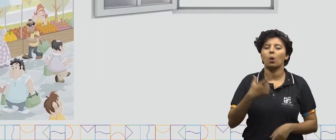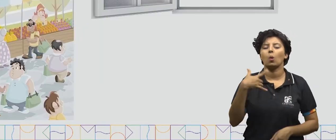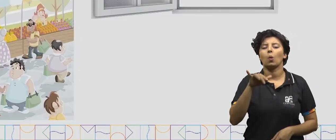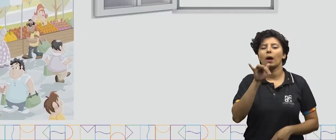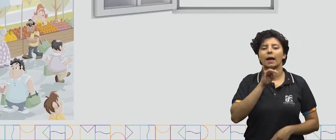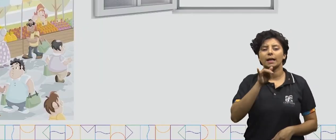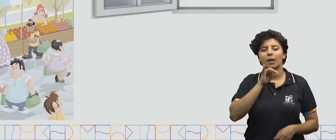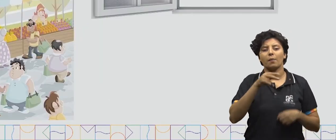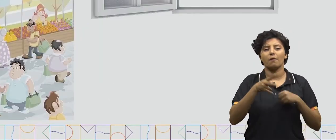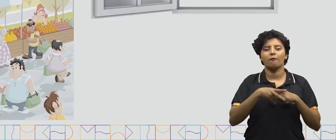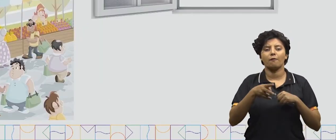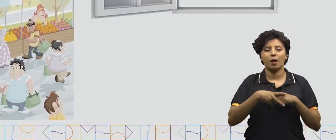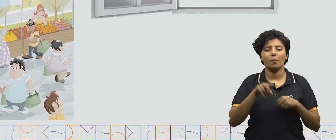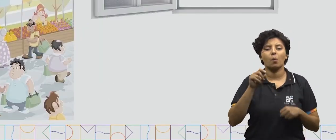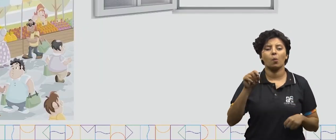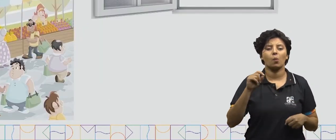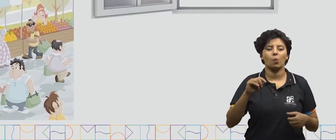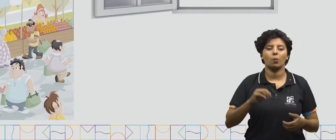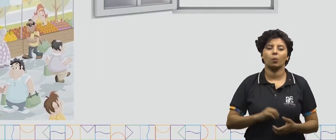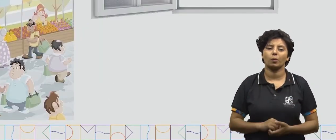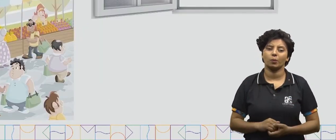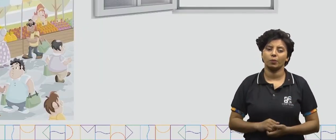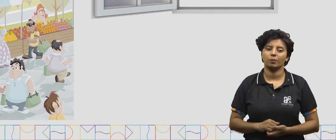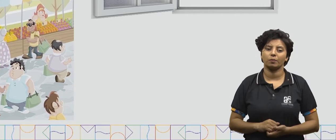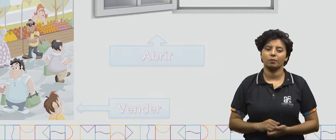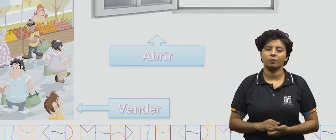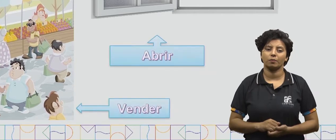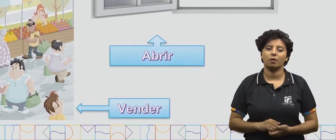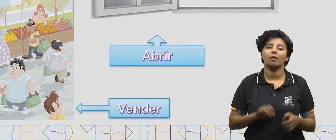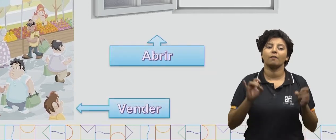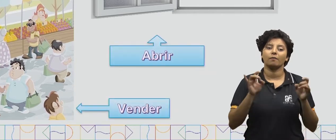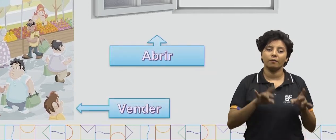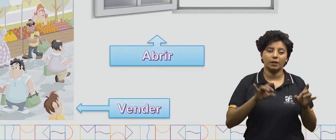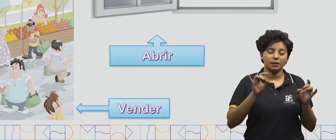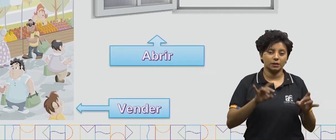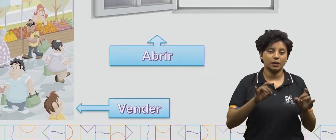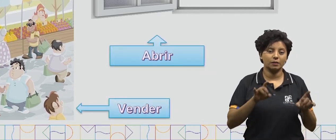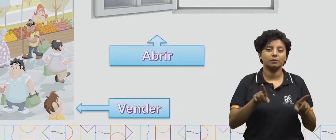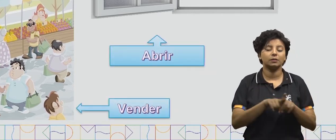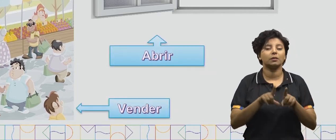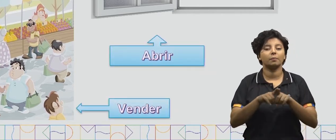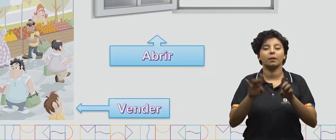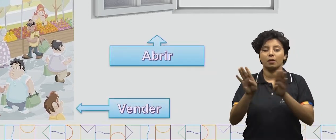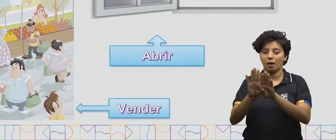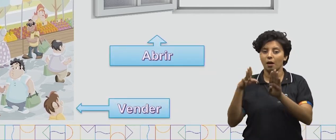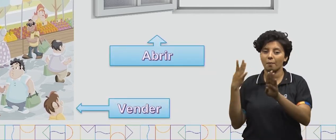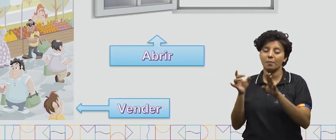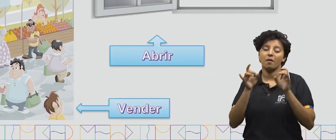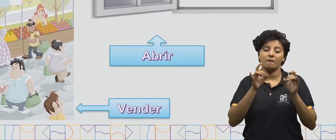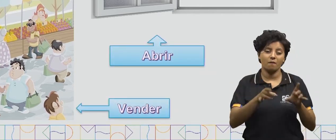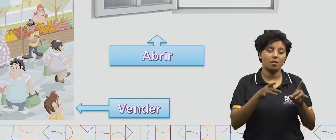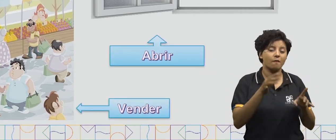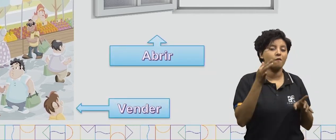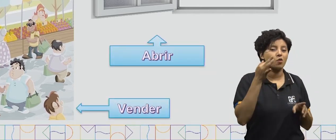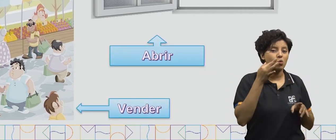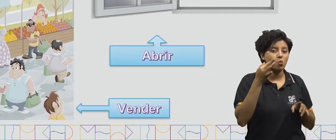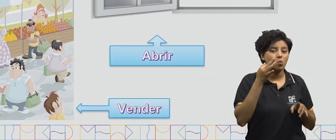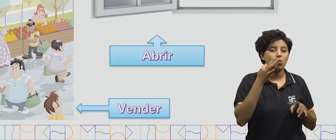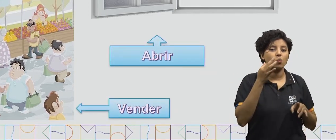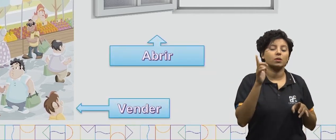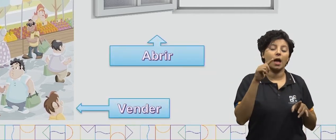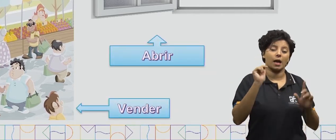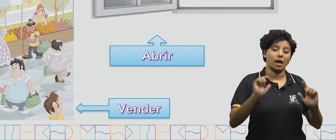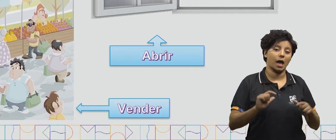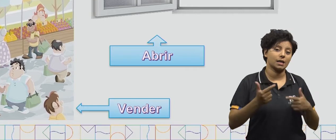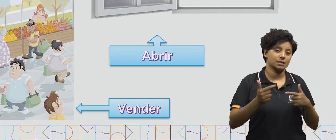Outros exemplos de verbos que você deve conhecer: vender e abrir. Vender frutas e legumes na feira